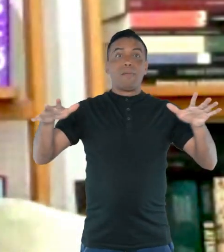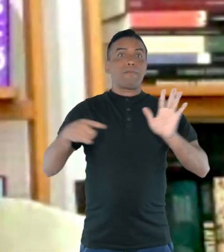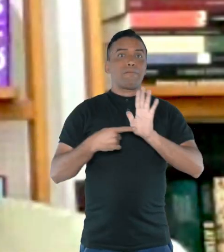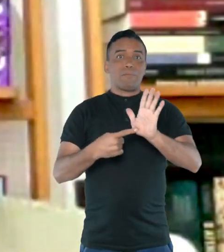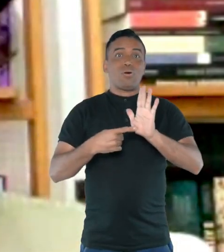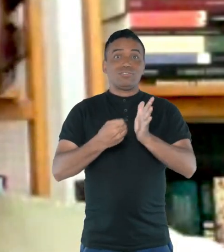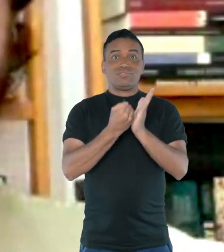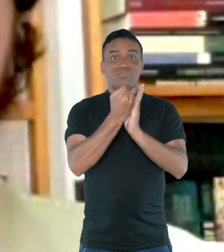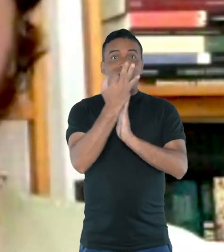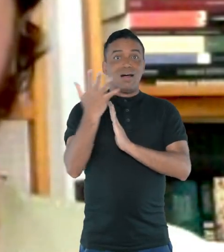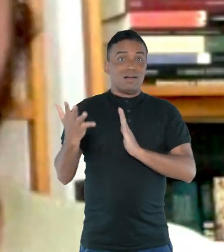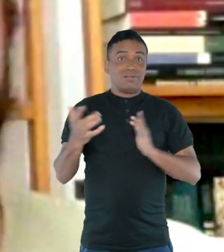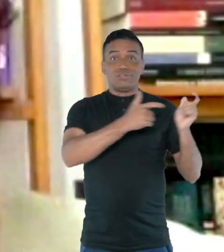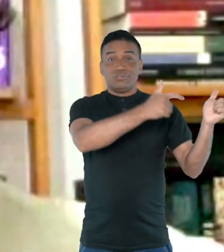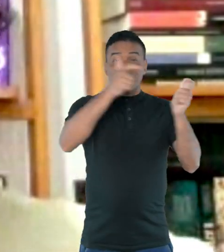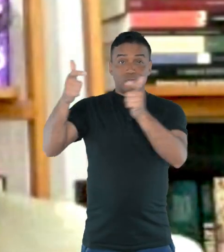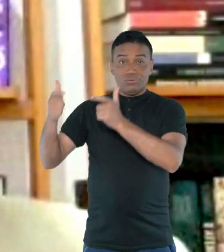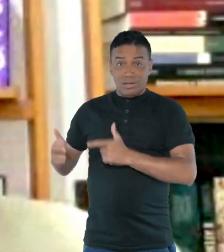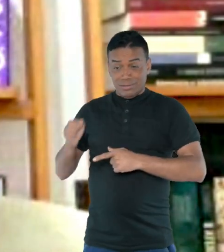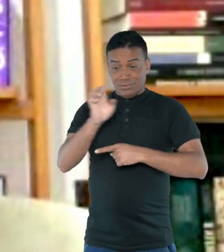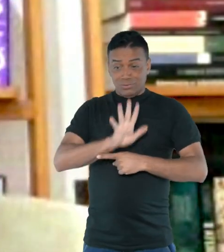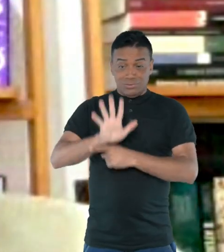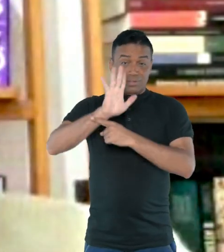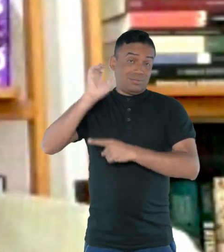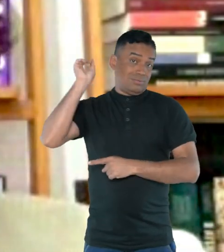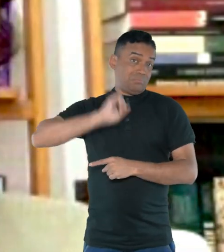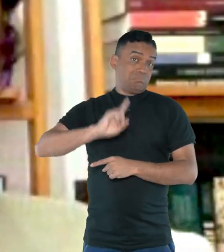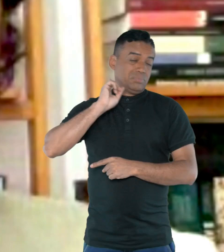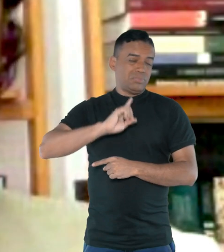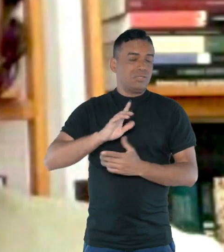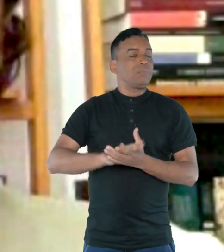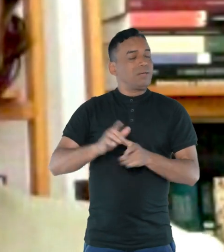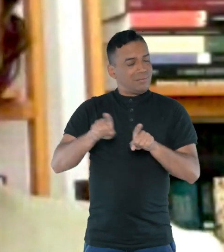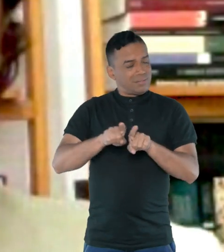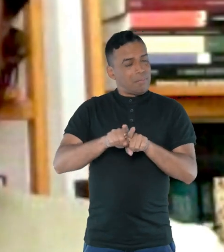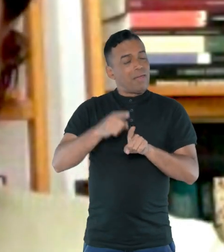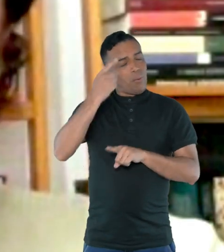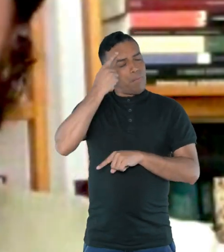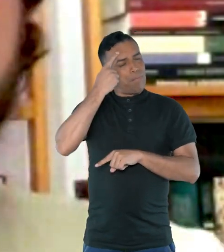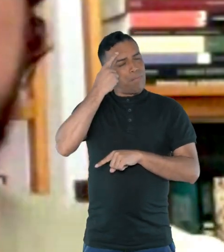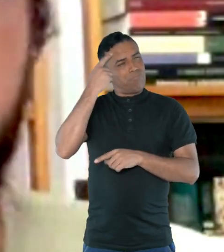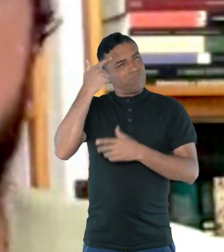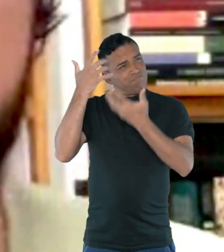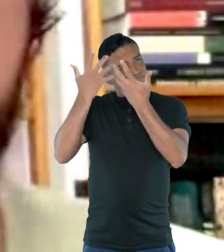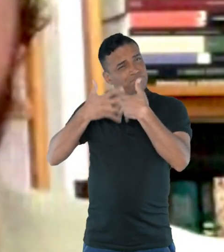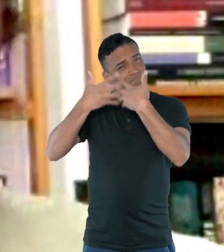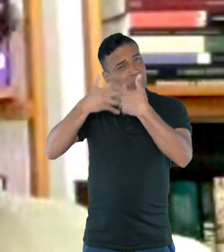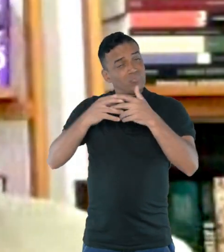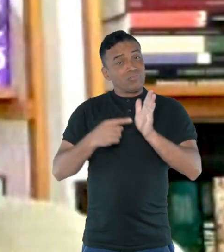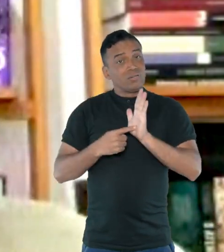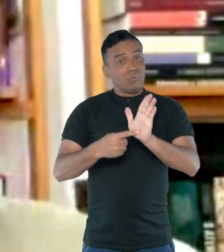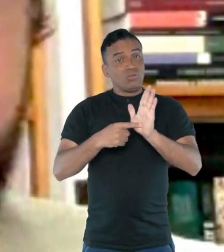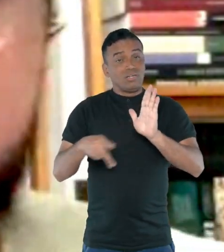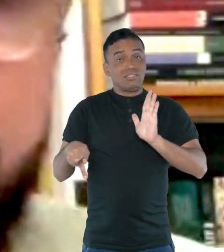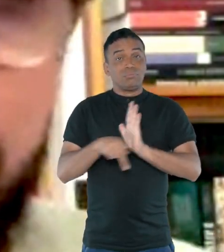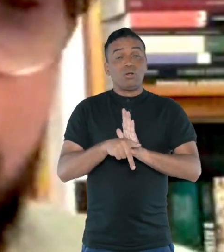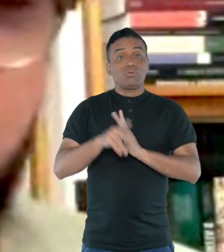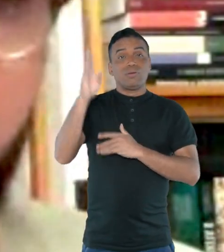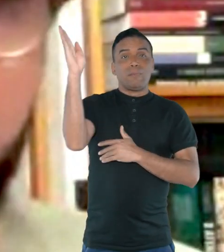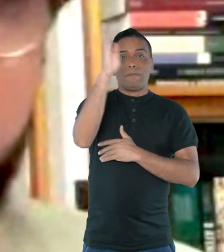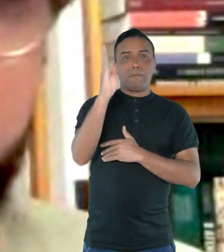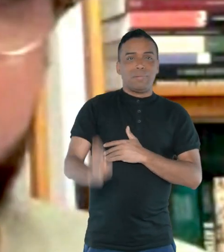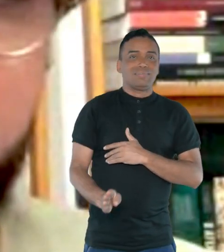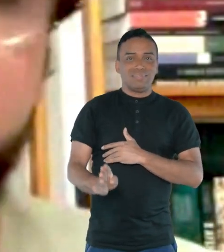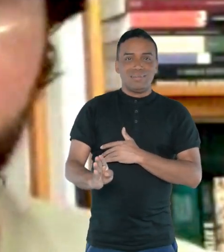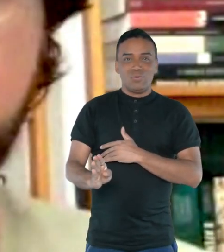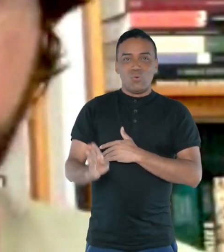muitas Gerais, eu também sempre tive em mente que fosse um trabalho que refletisse o nosso próprio Brasil em relação